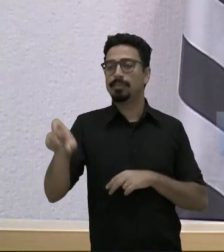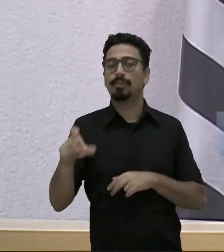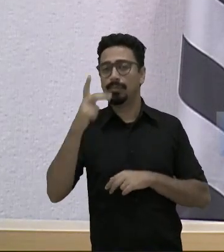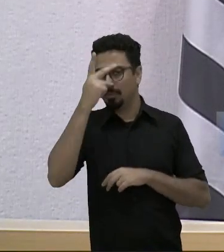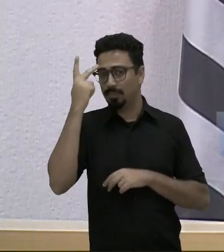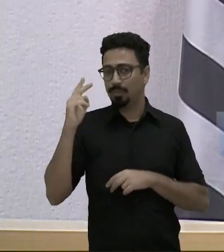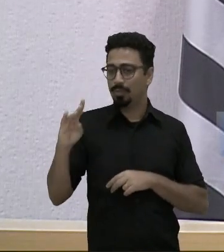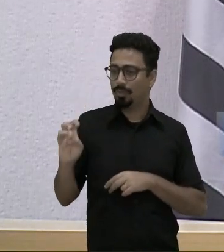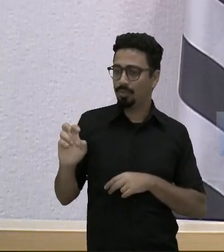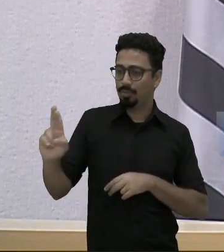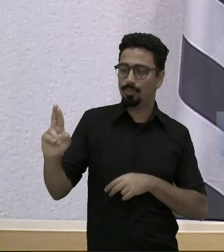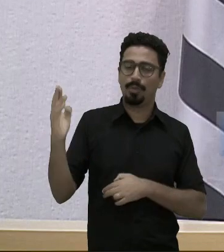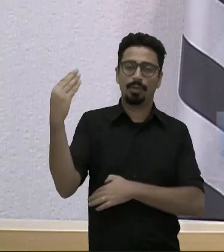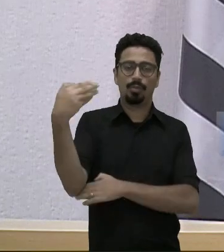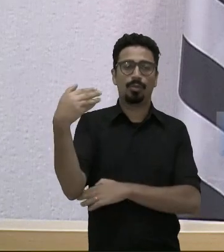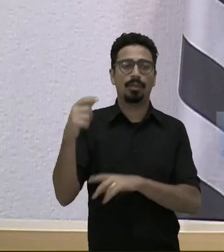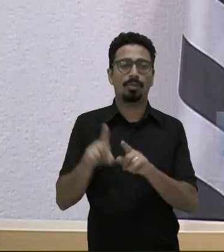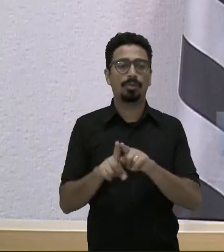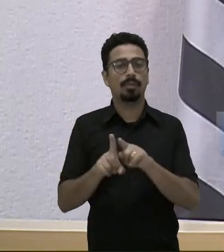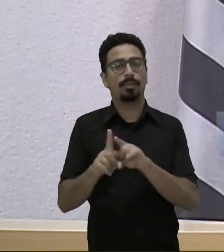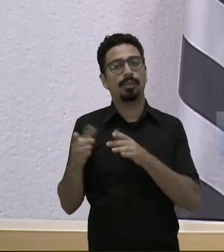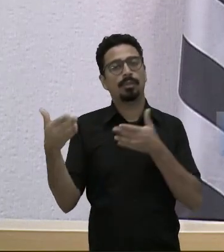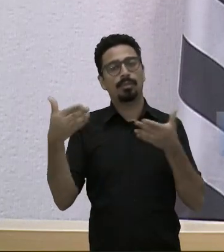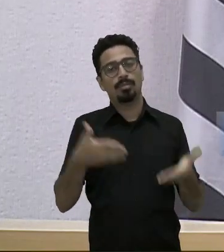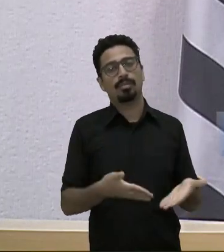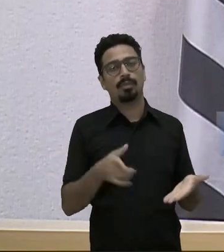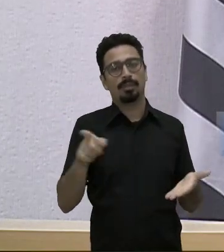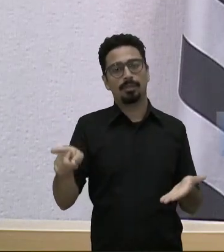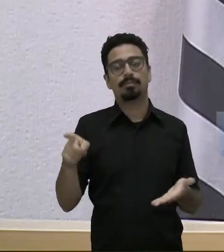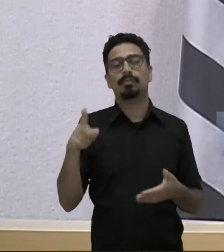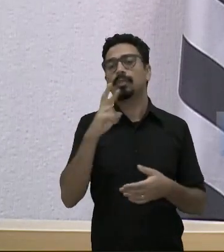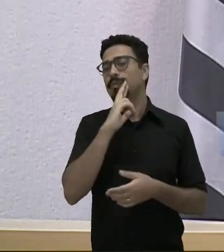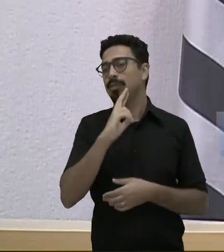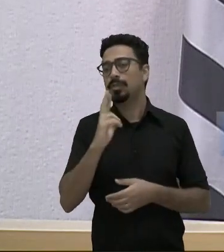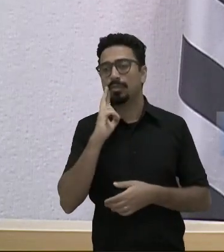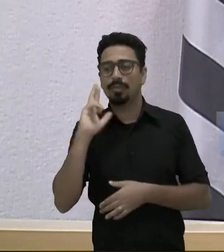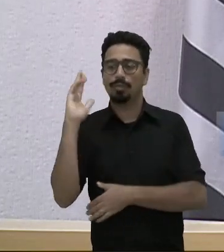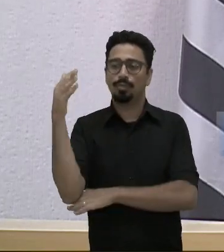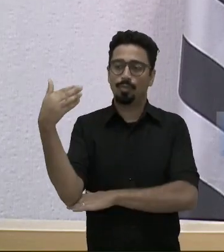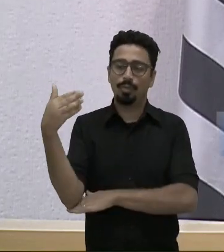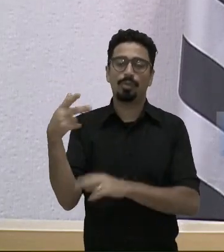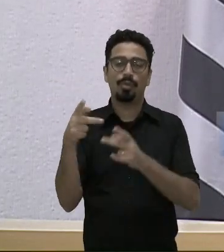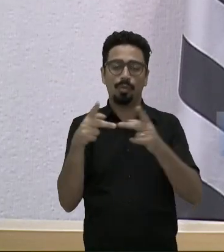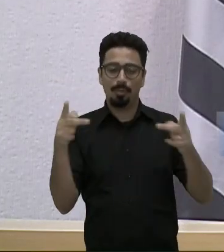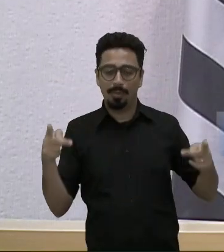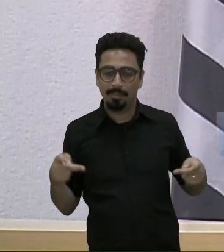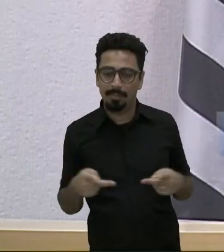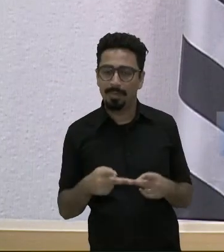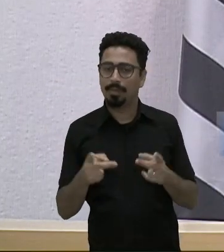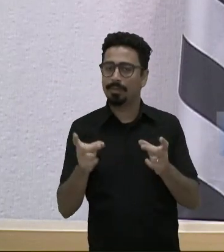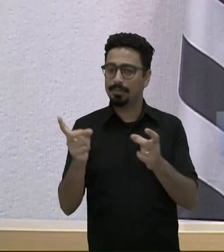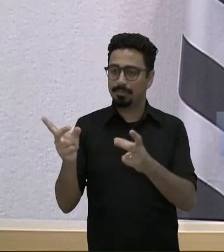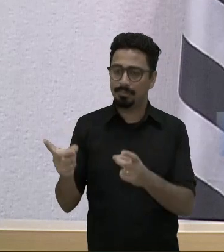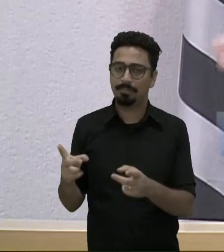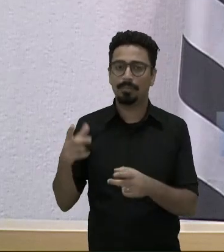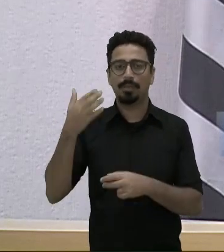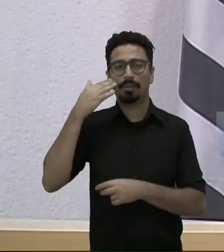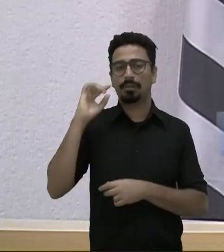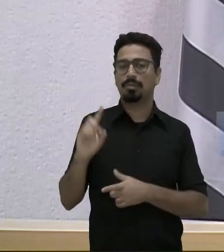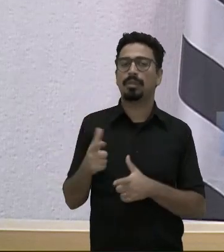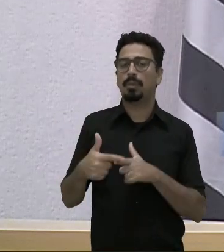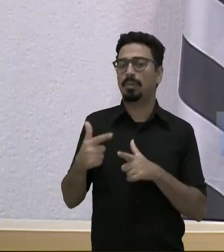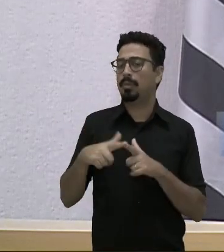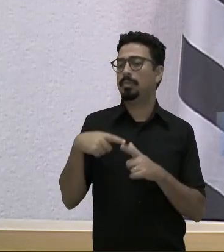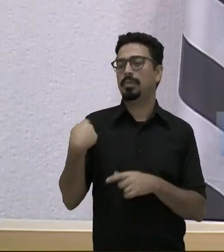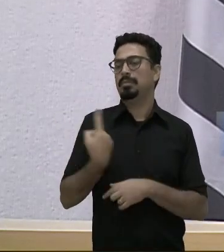aquela pessoa do hotel, que vai até o hotel, vai até um restaurante, vai até uma pizzaria, ele não sabe de nada dos problemas que